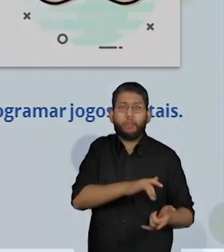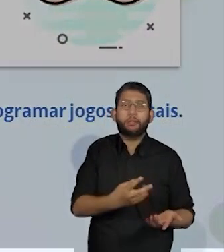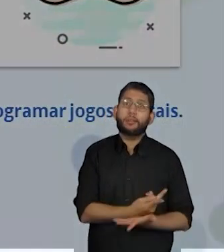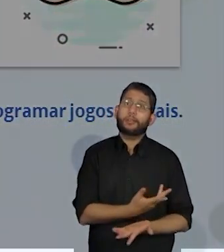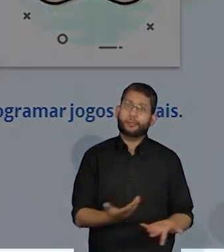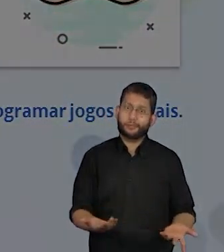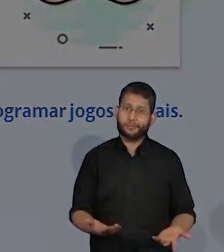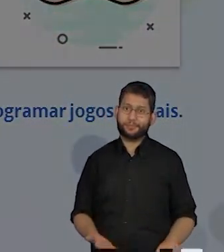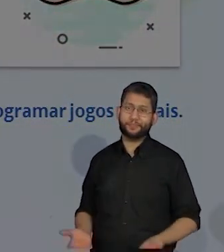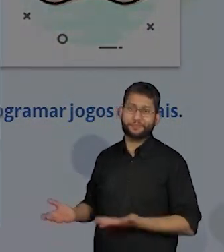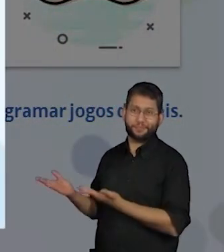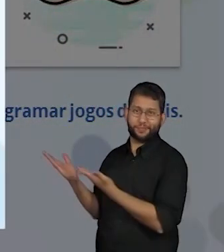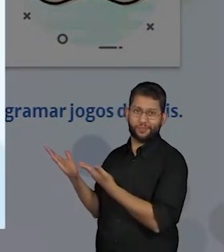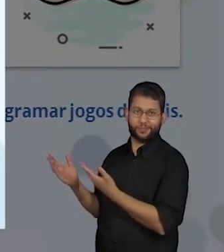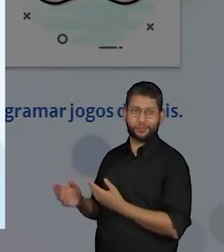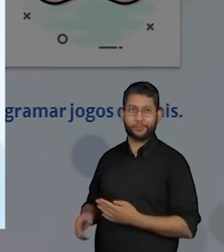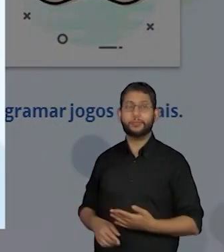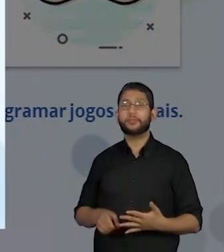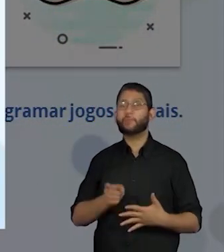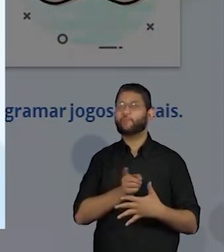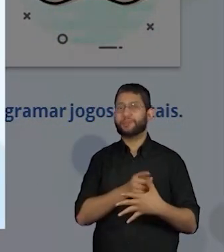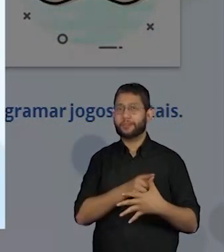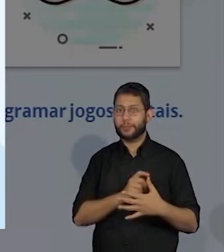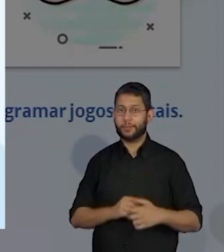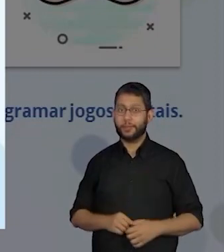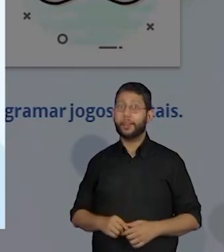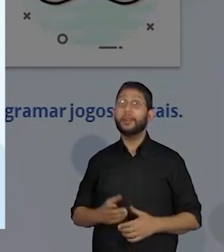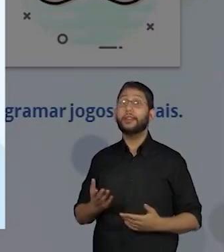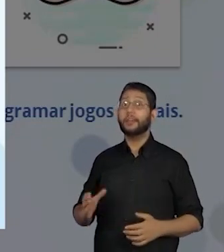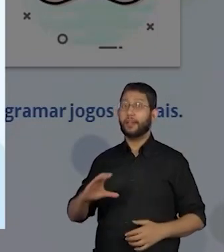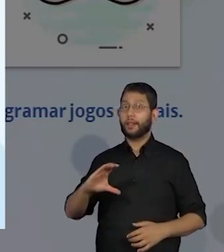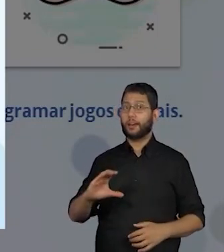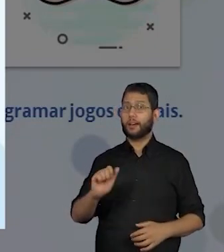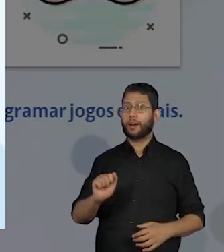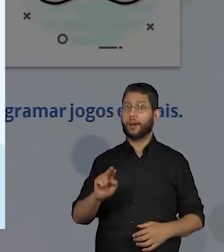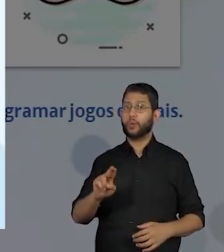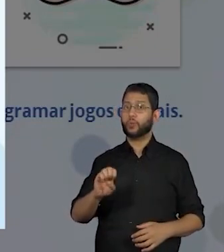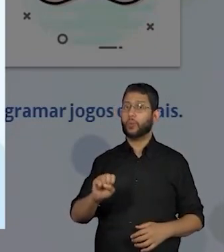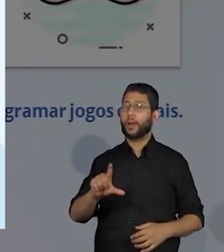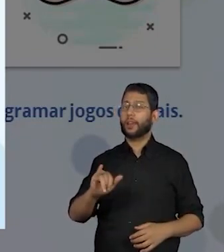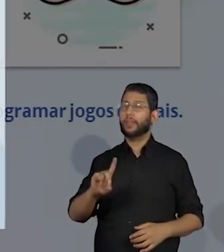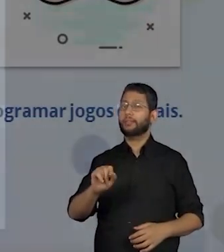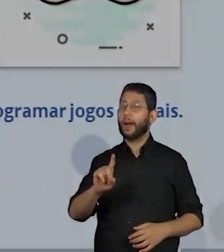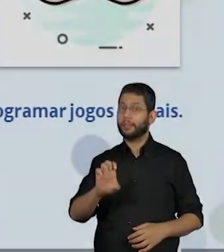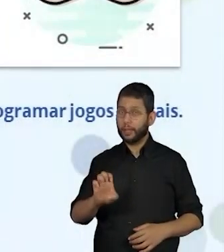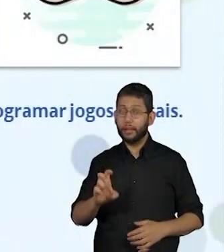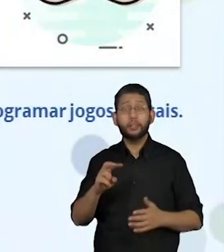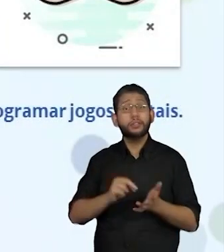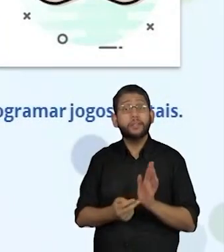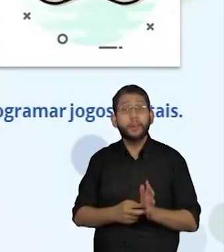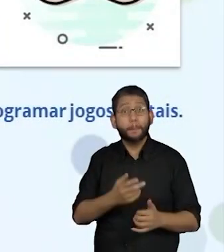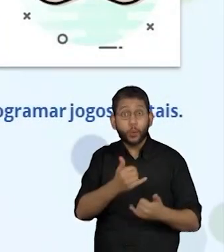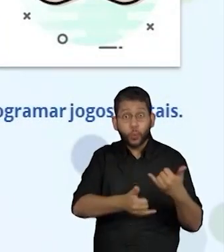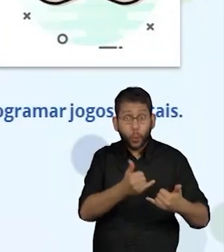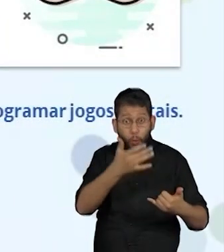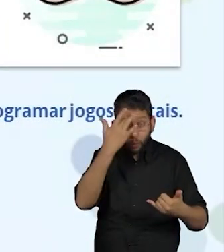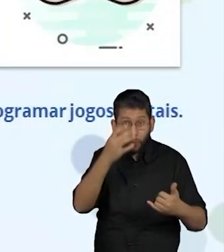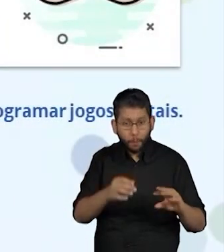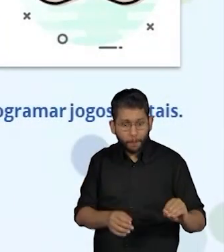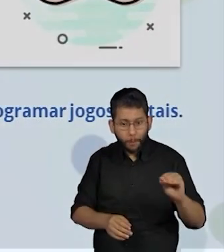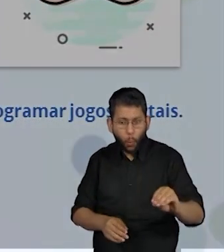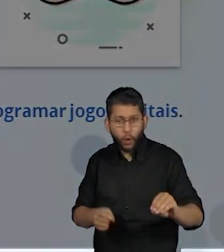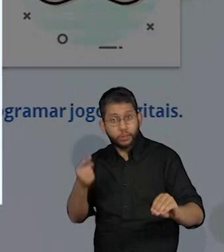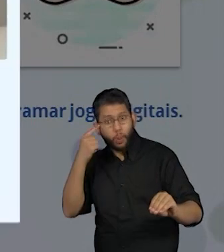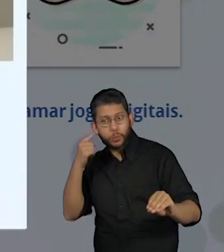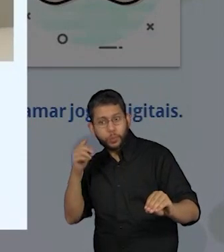ver com a coerência e o princípio de causalidade, ou seja, todo efeito tem sempre uma causa, então eu preciso ter esse olhar sistêmico.